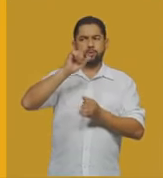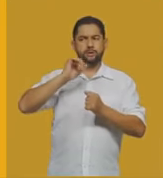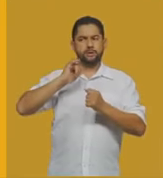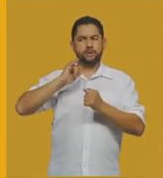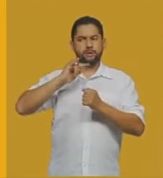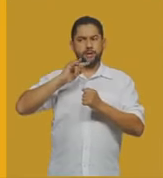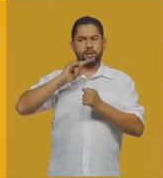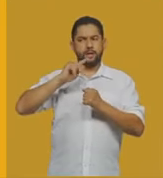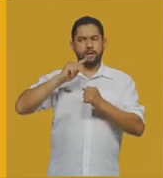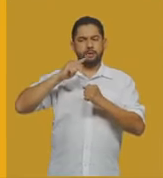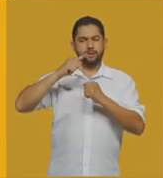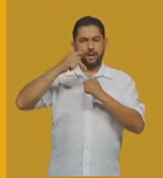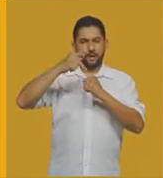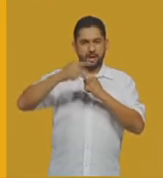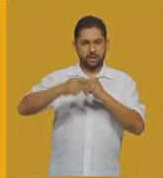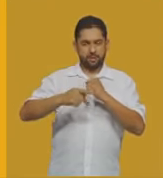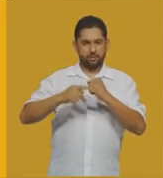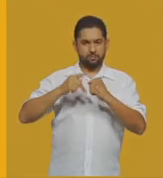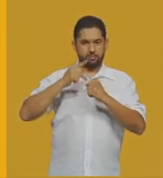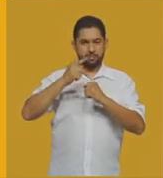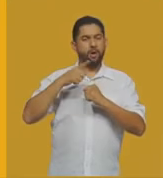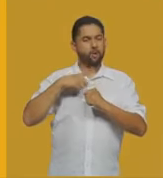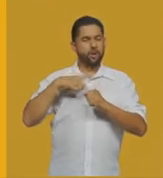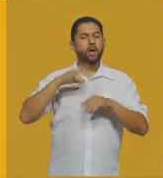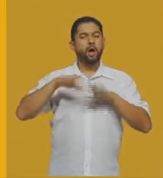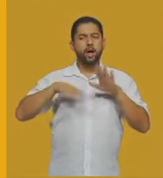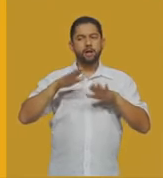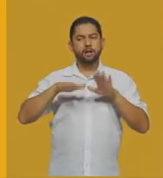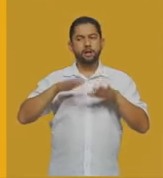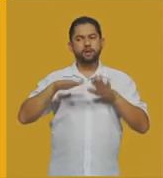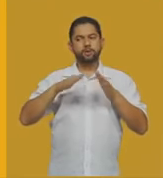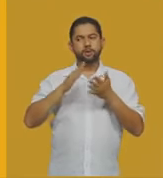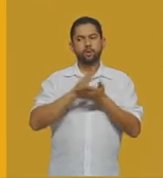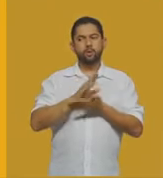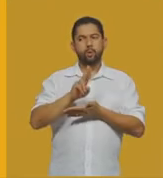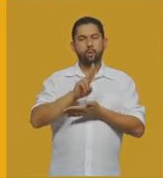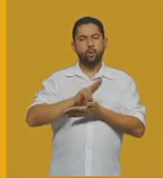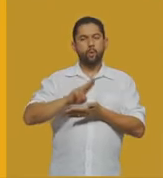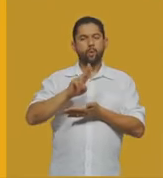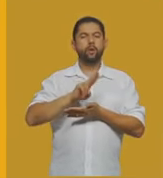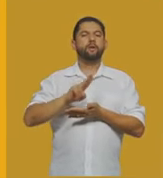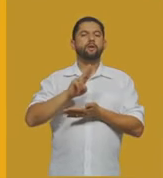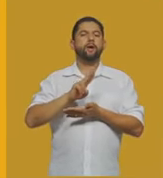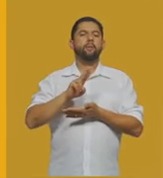posso ter satélites que vão ser usados para comunicações, para mapeamento de regiões